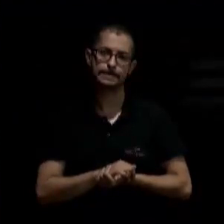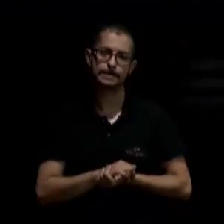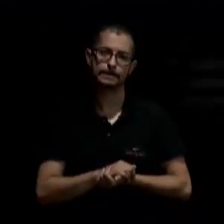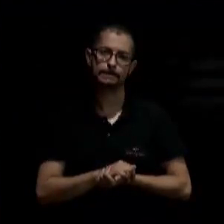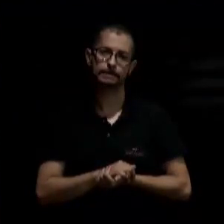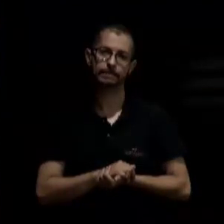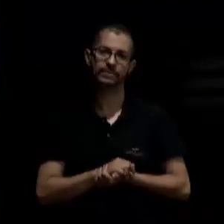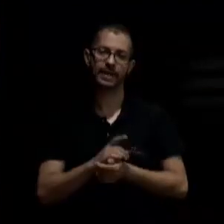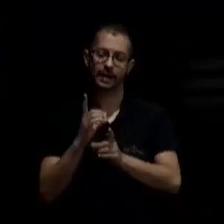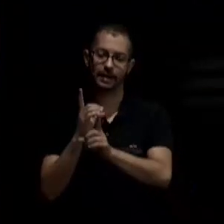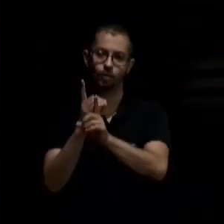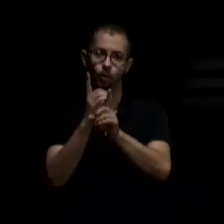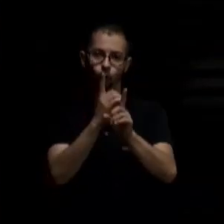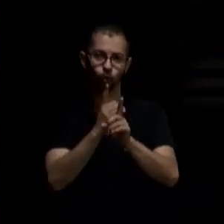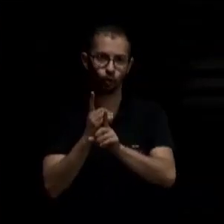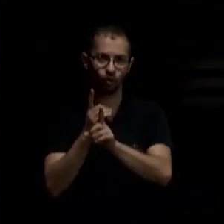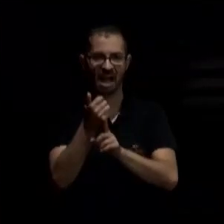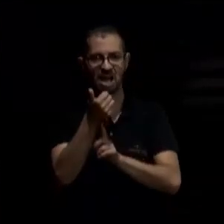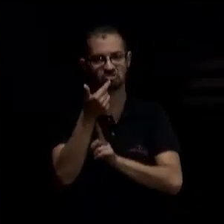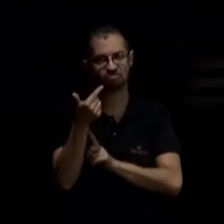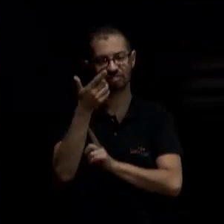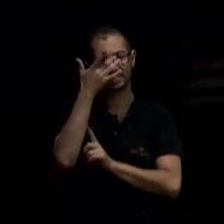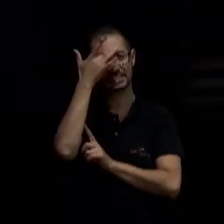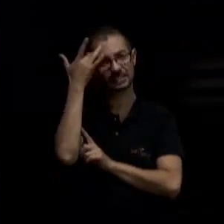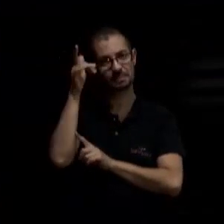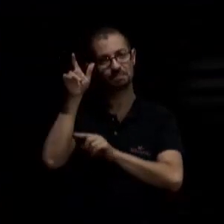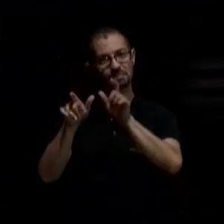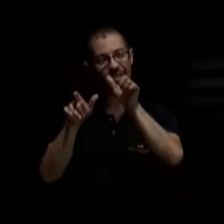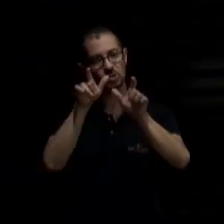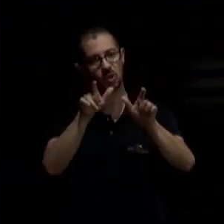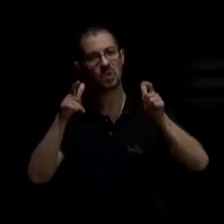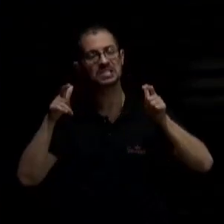ele encontrou todos os 12 em lugares